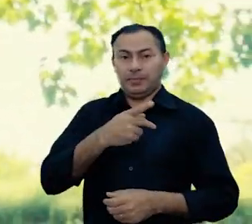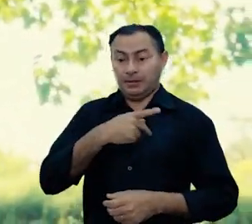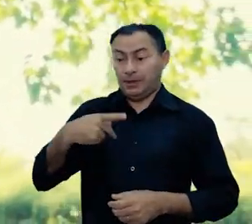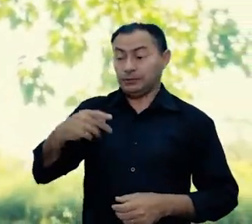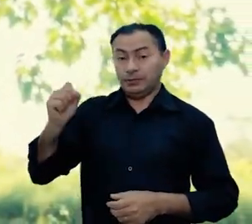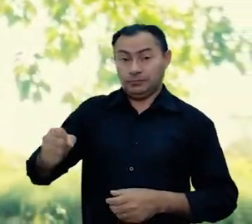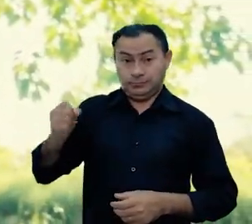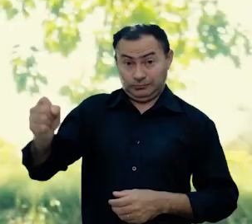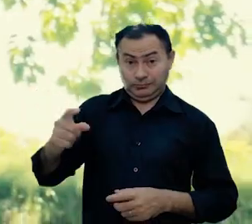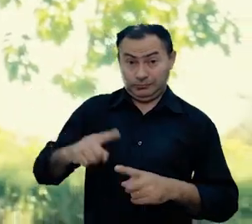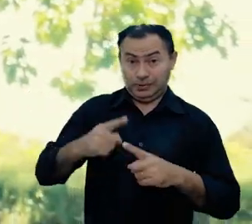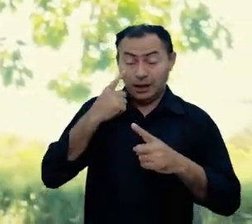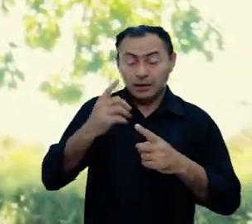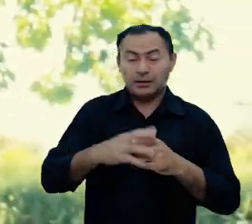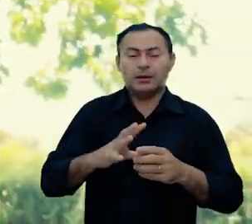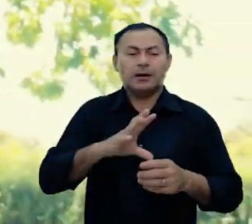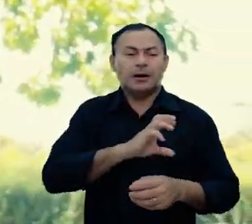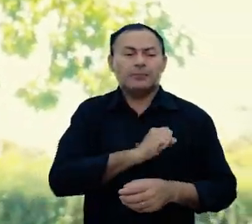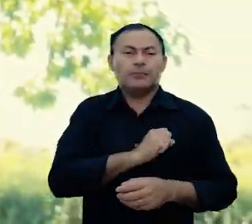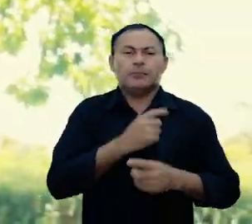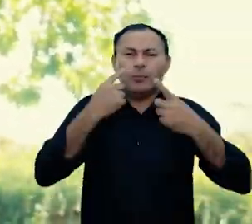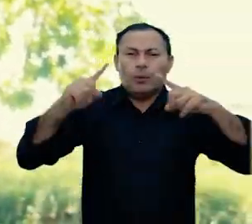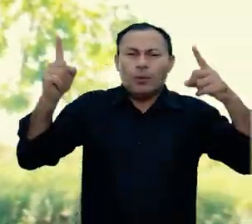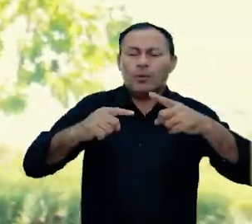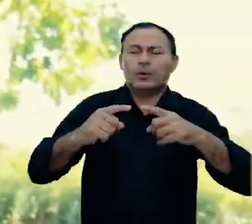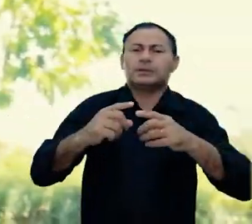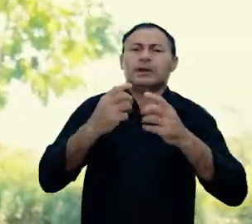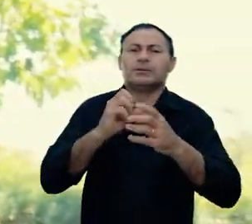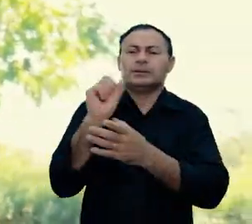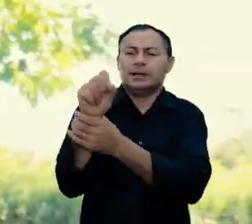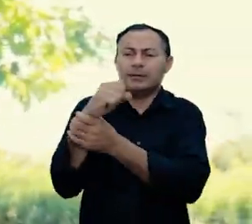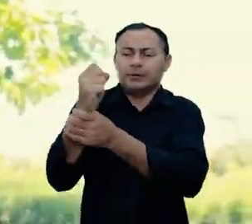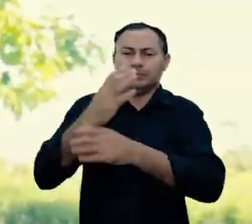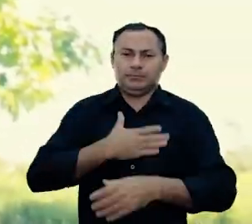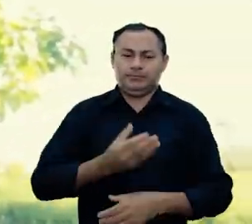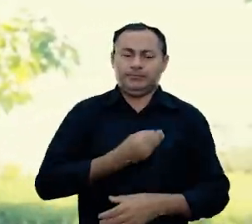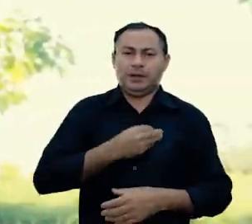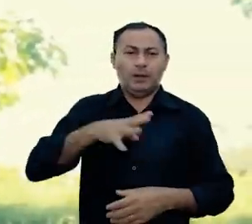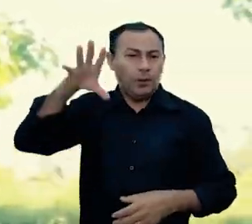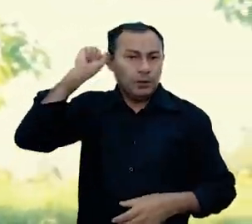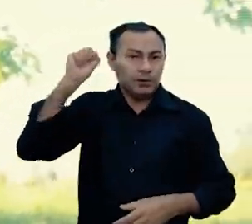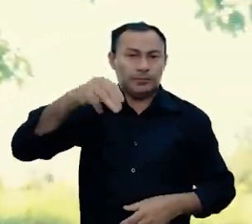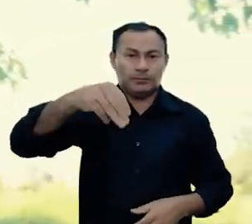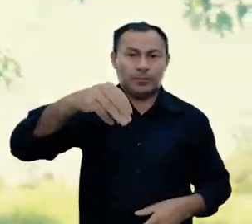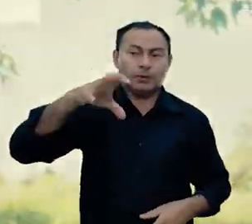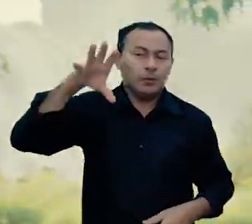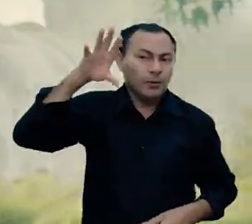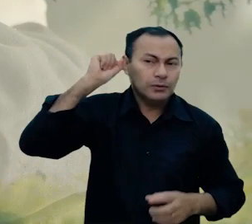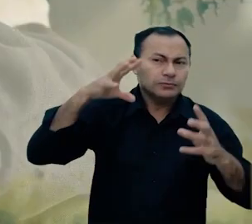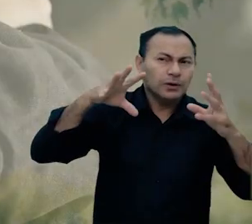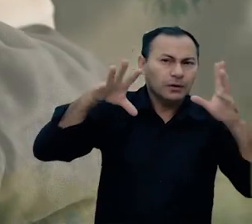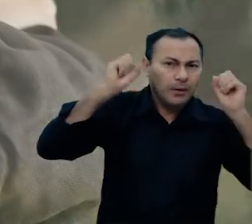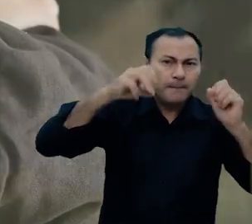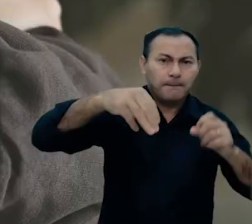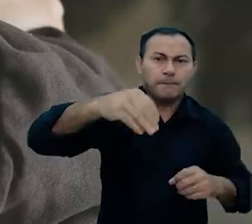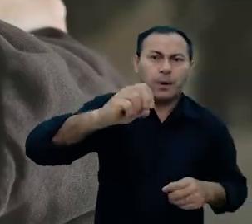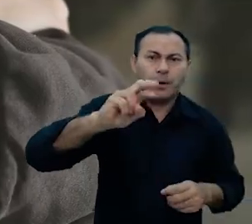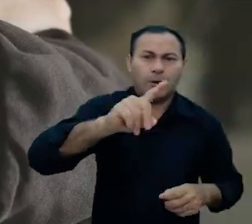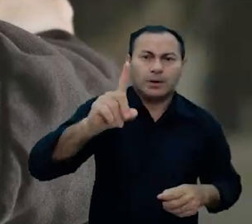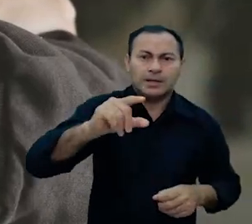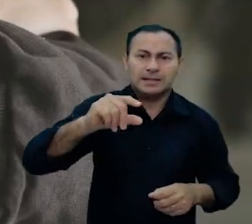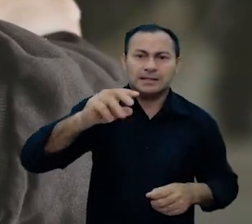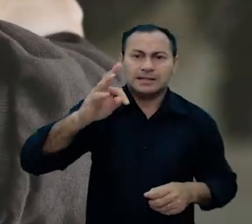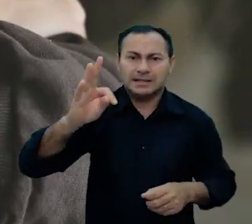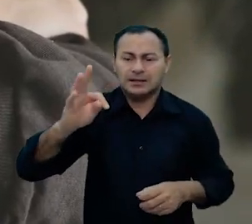era terapêutica. Eu amo música e constatei que isso é verdade. Quando ouço Mozart, sinto o seu efeito. Se você estiver passando